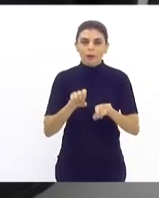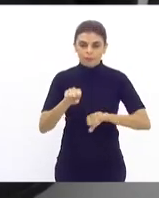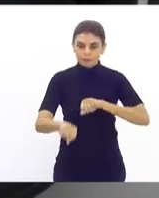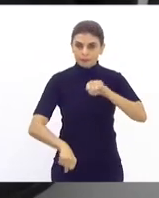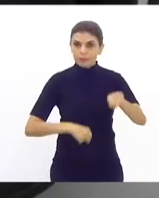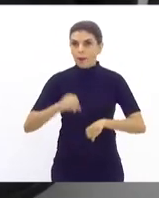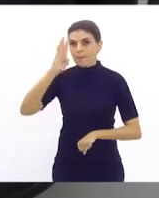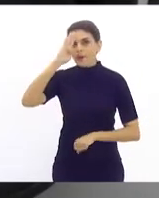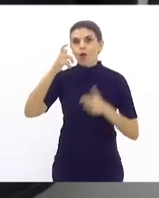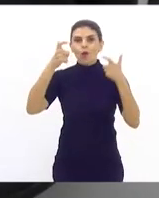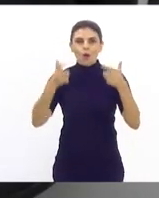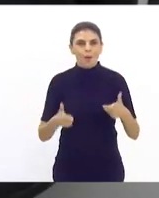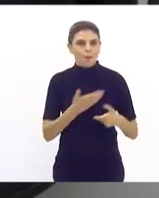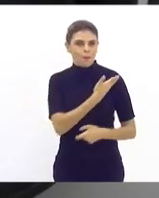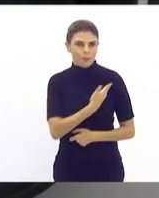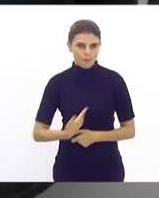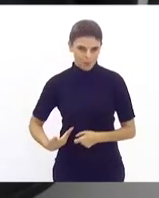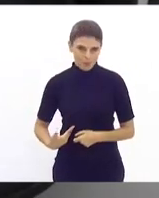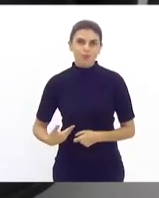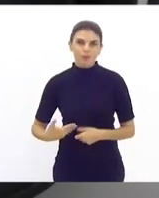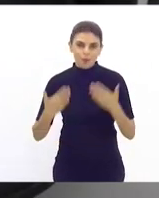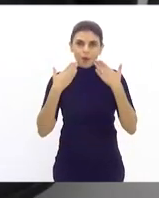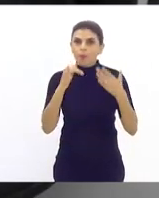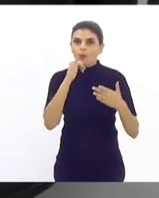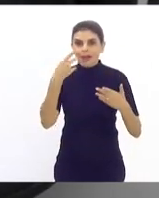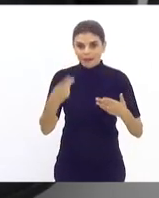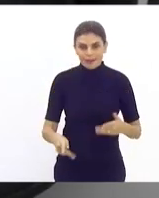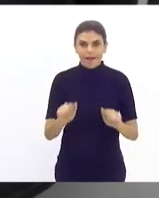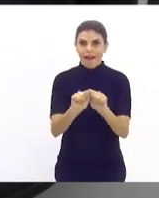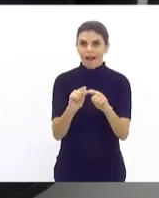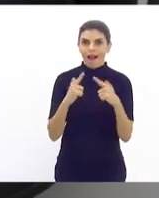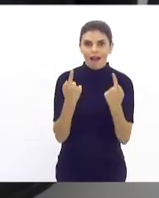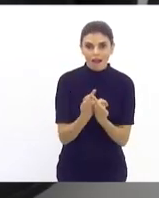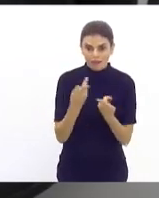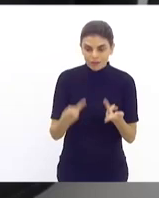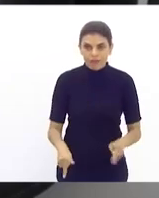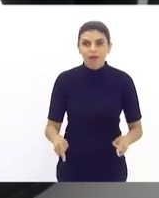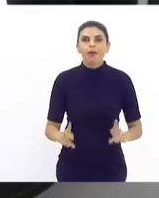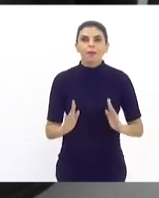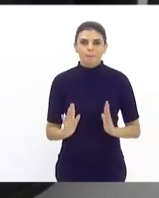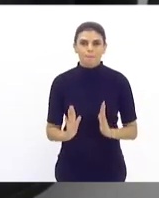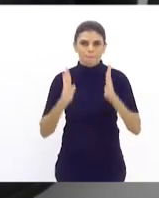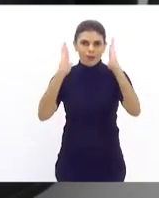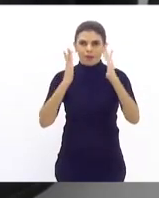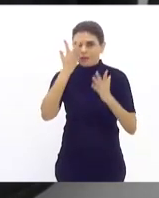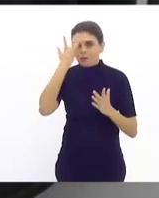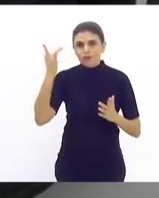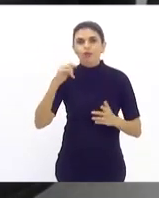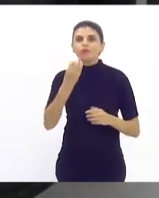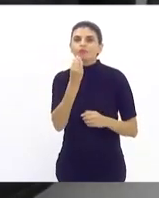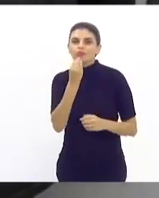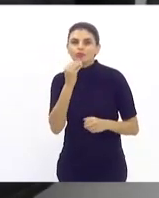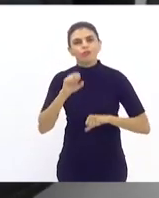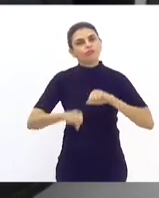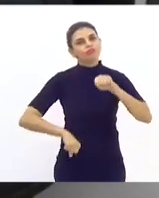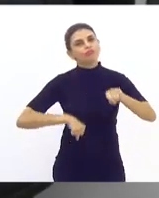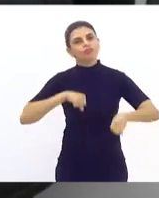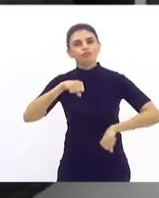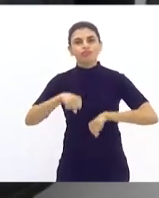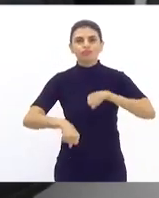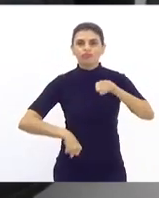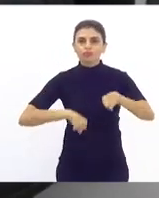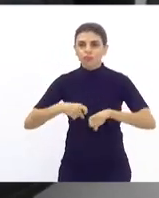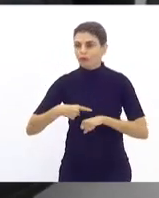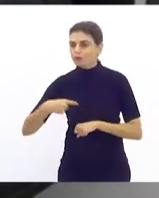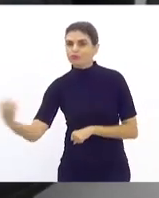público, para que a gente tivesse... Por exemplo, um prédio como a Alerj, esse prédio aqui, quantas pessoas que iam de bicicleta para outro prédio, para esse aqui, até